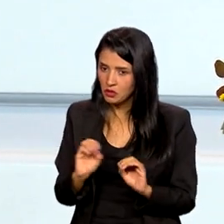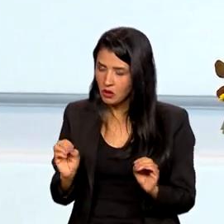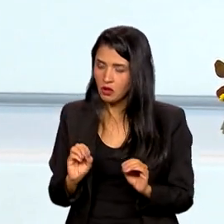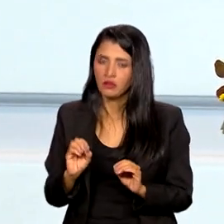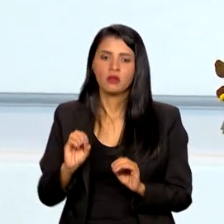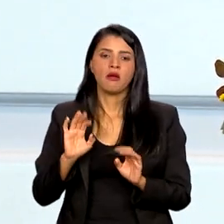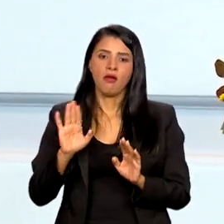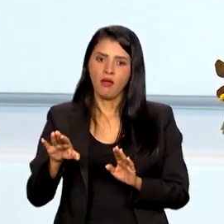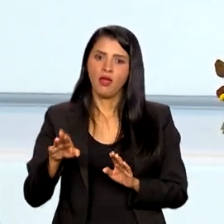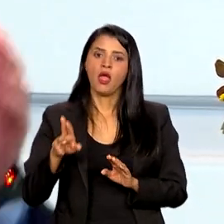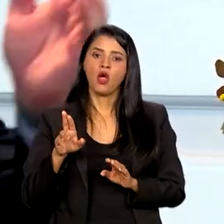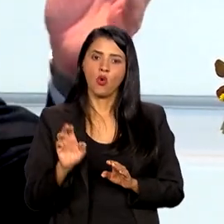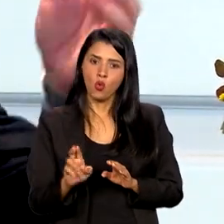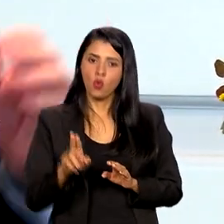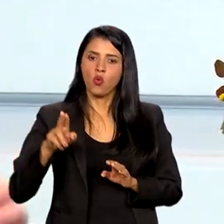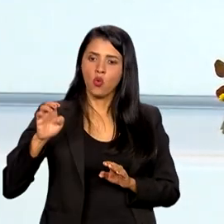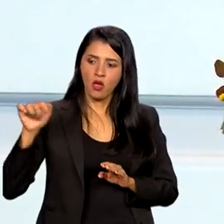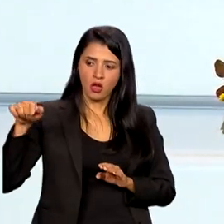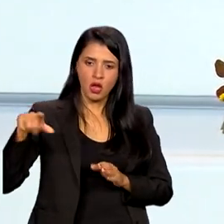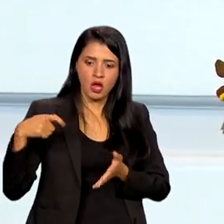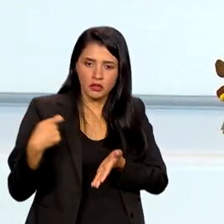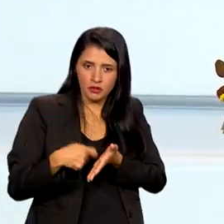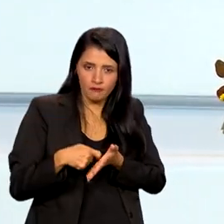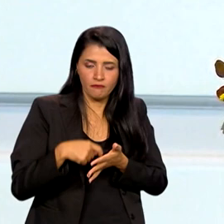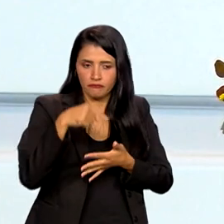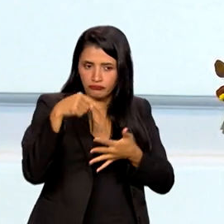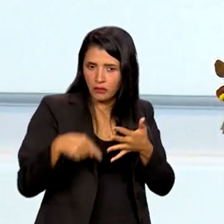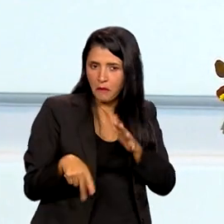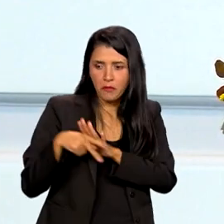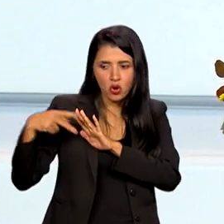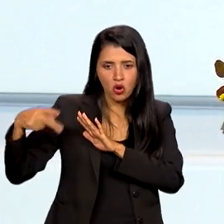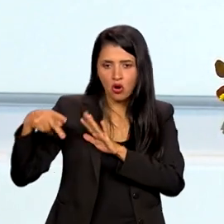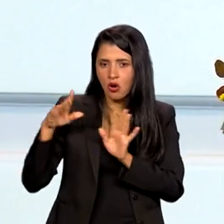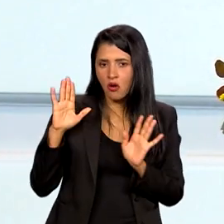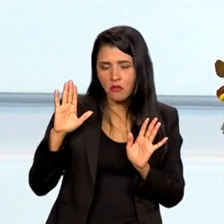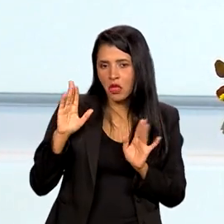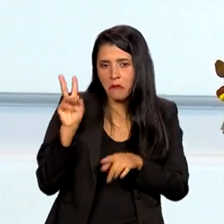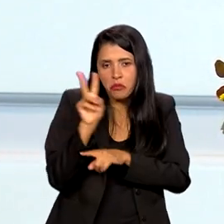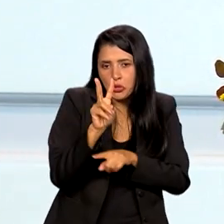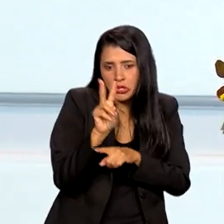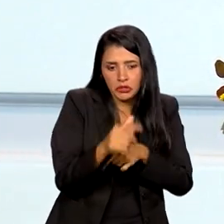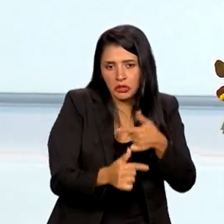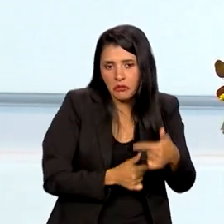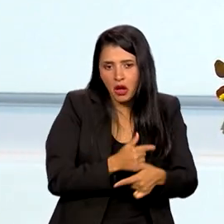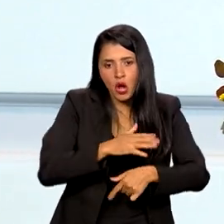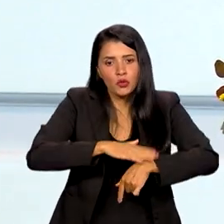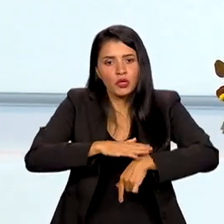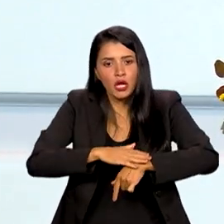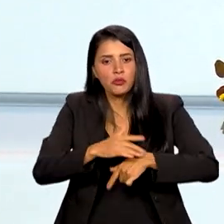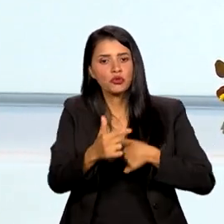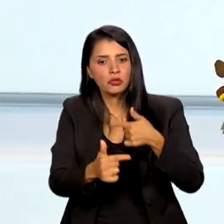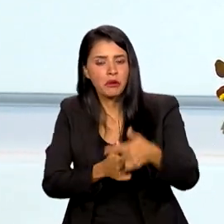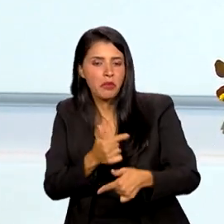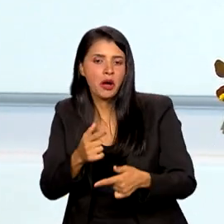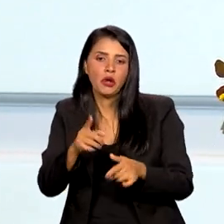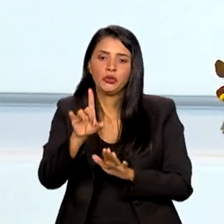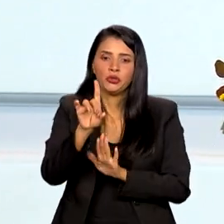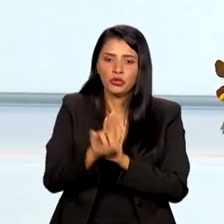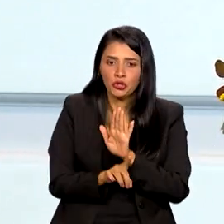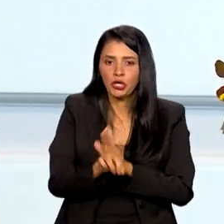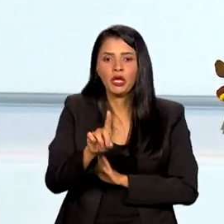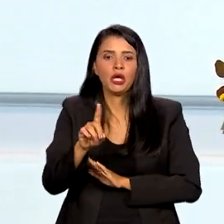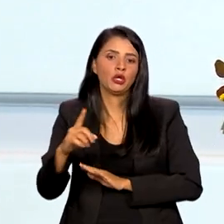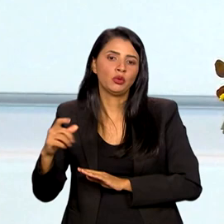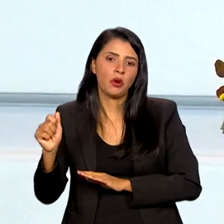que a União Europeia faz, como ela lembrou. Tipo o quê? Proteção do trabalho, jornada de trabalho, direitos da